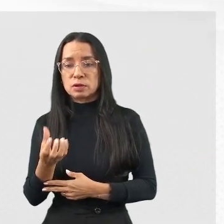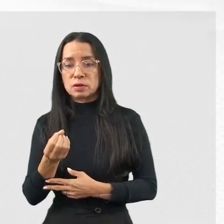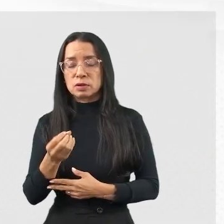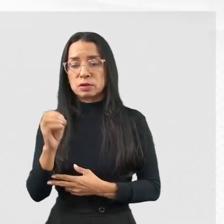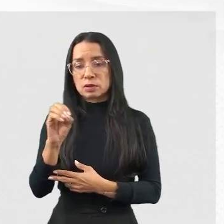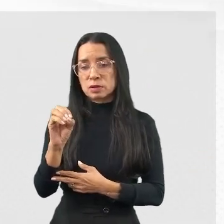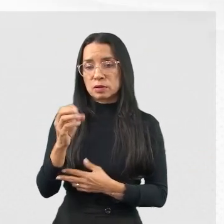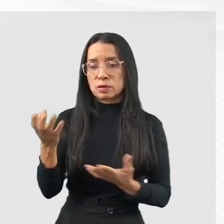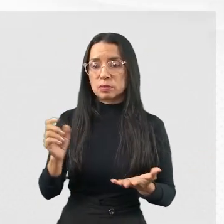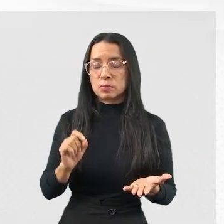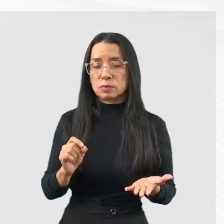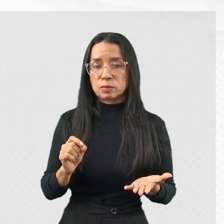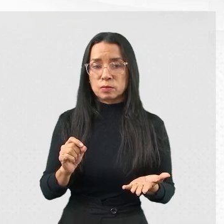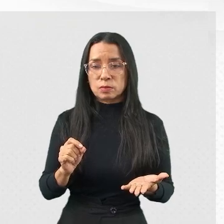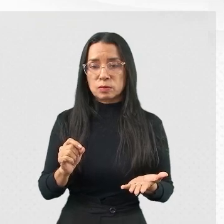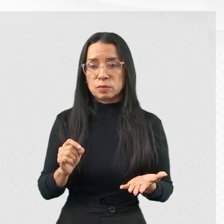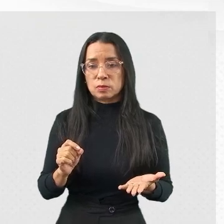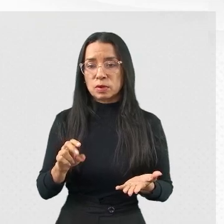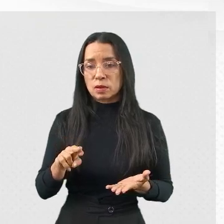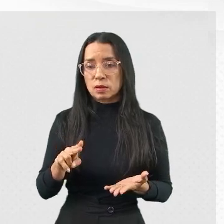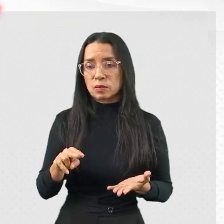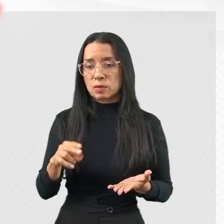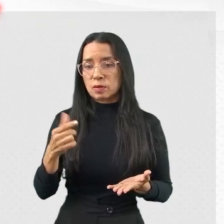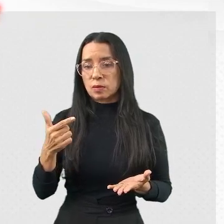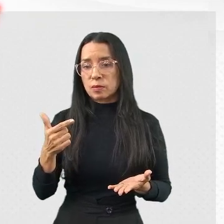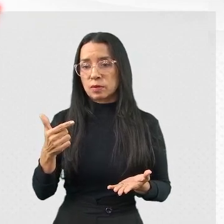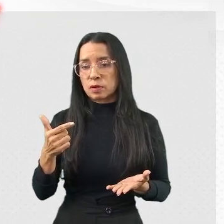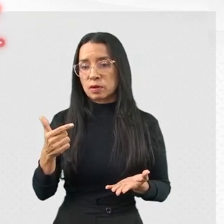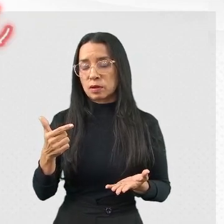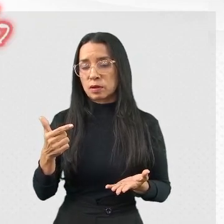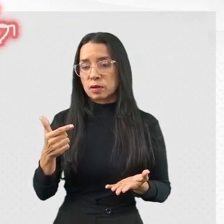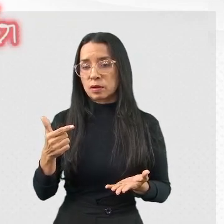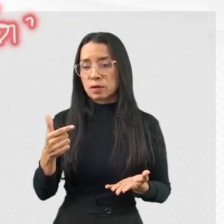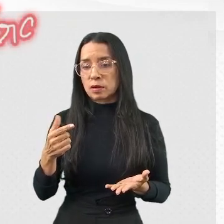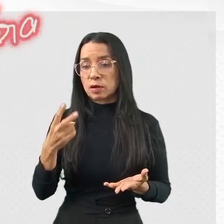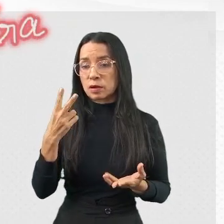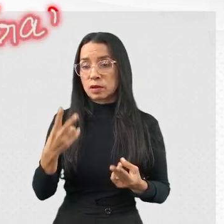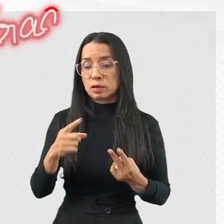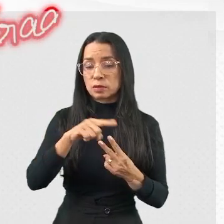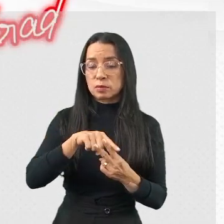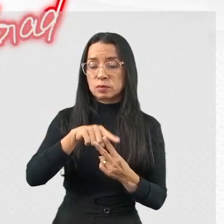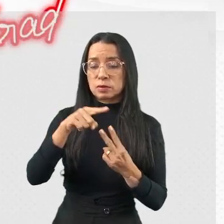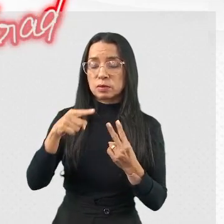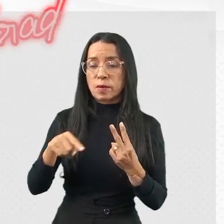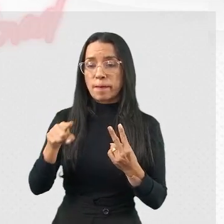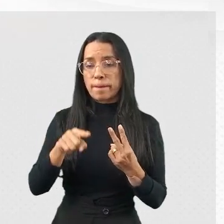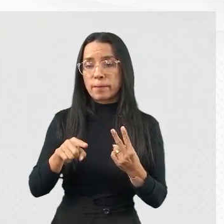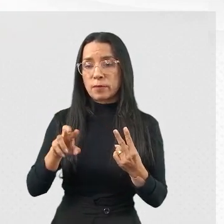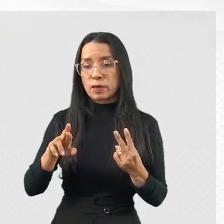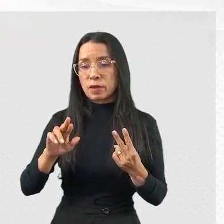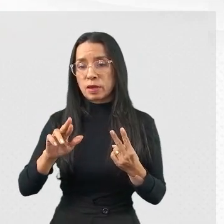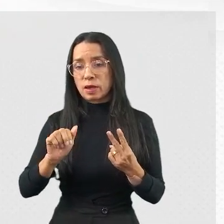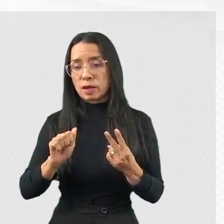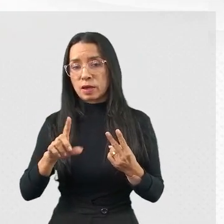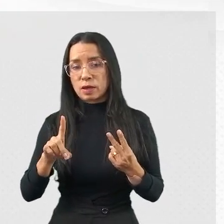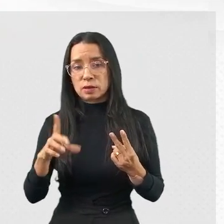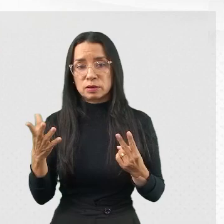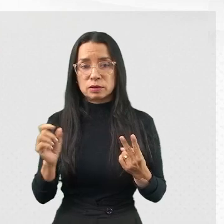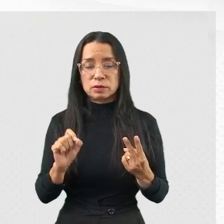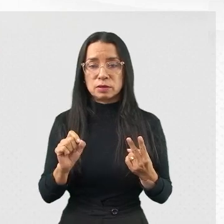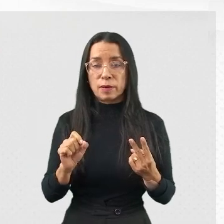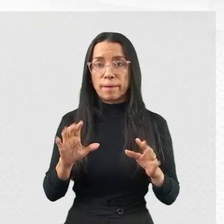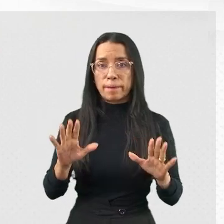360 graus equivale a 2π radianos. Essa é a relação entre eles. Só que